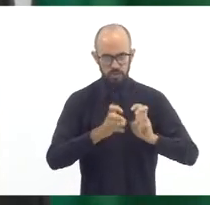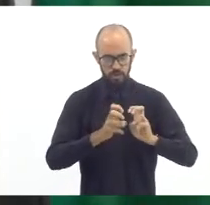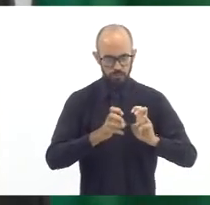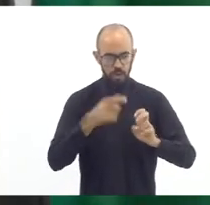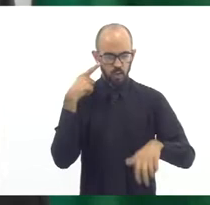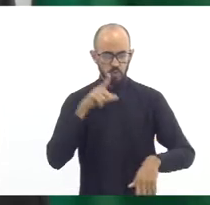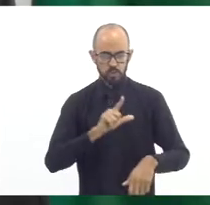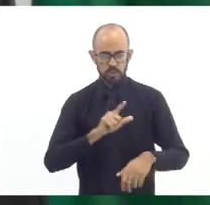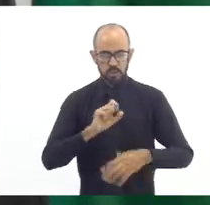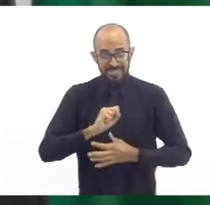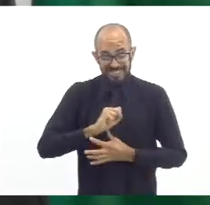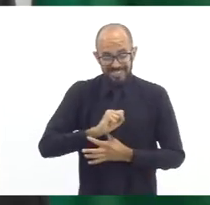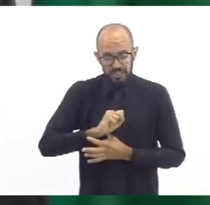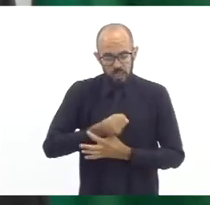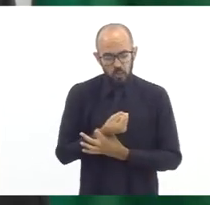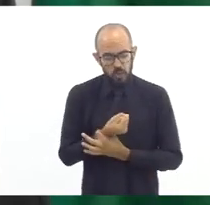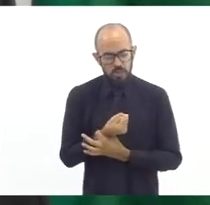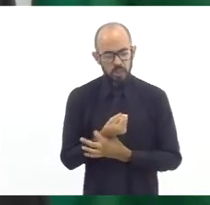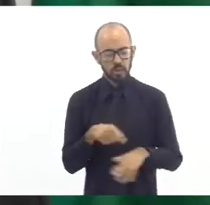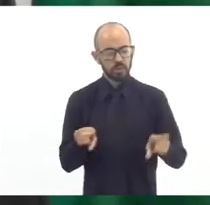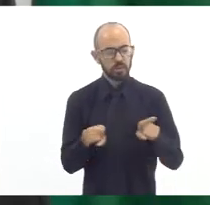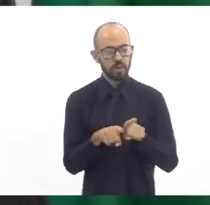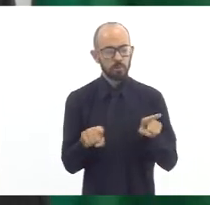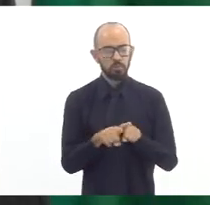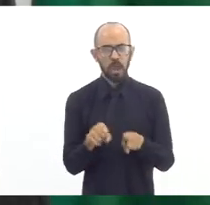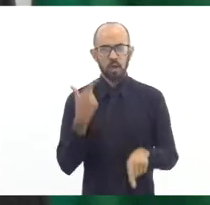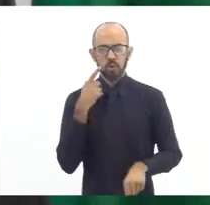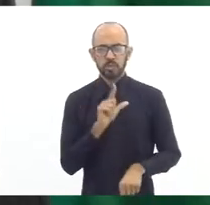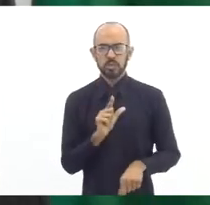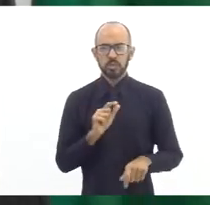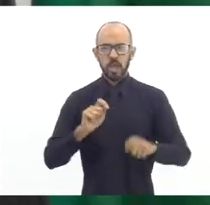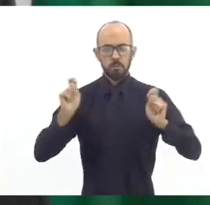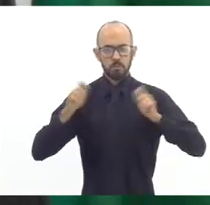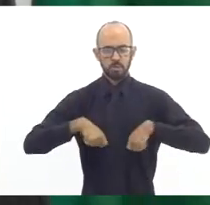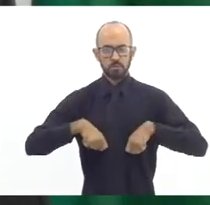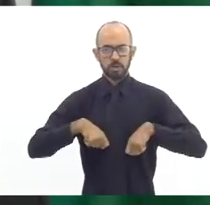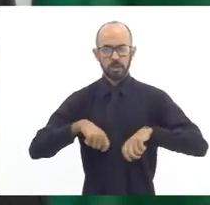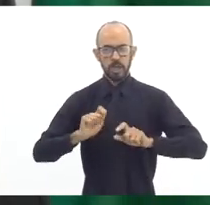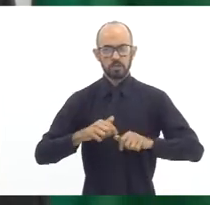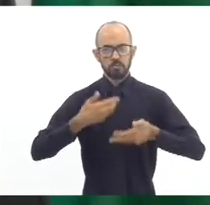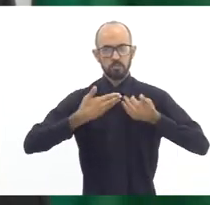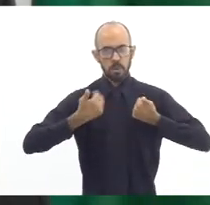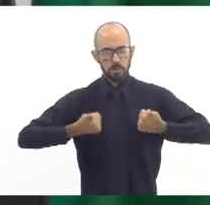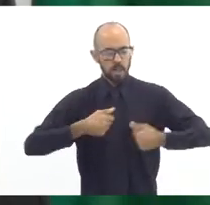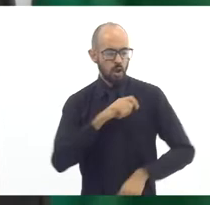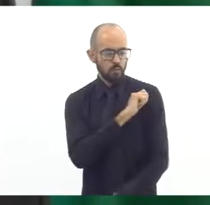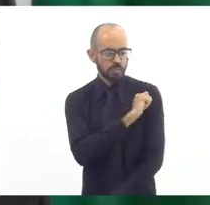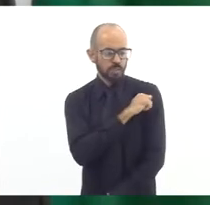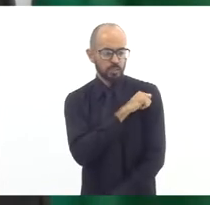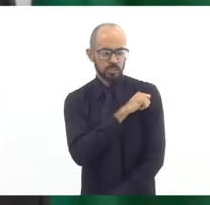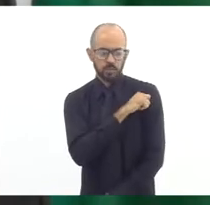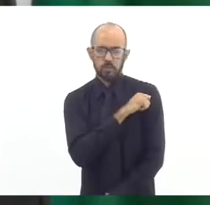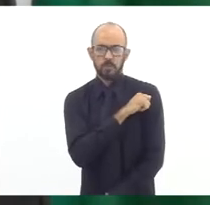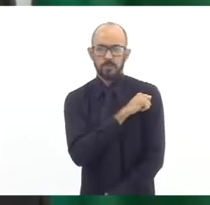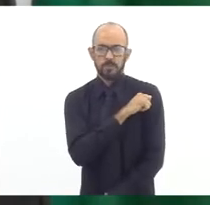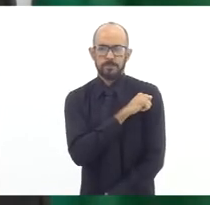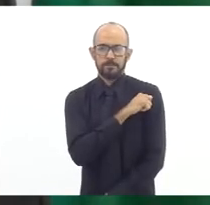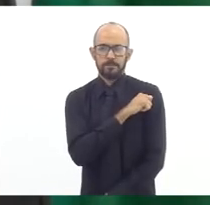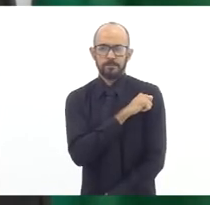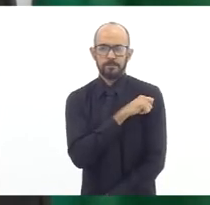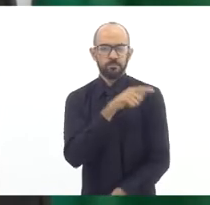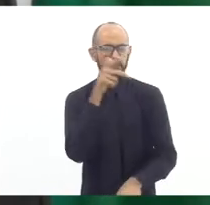condições de segurança e para garantir também uma possibilidade de uma melhor fiscalização. Colocação